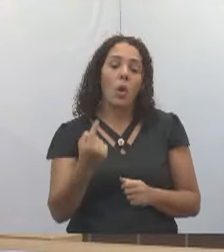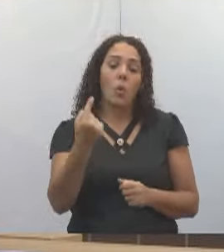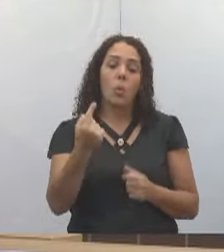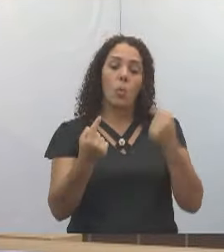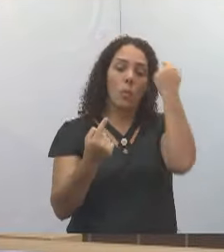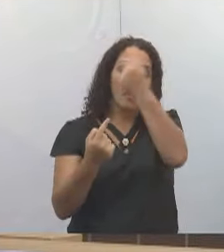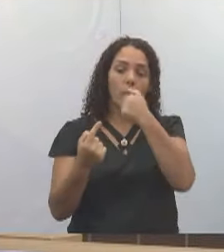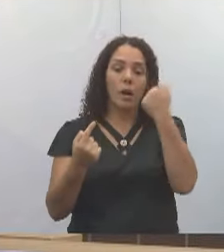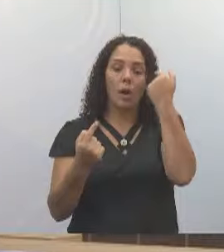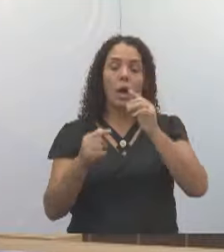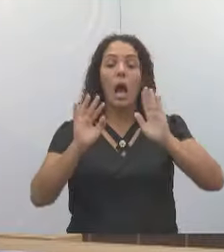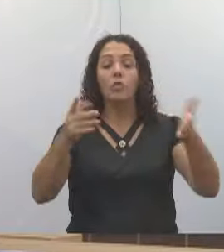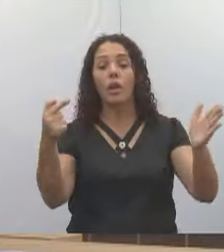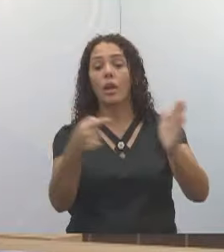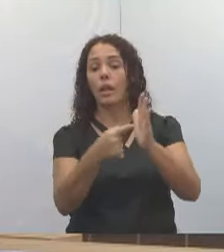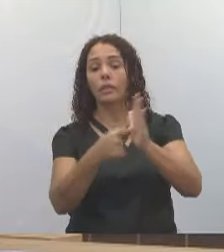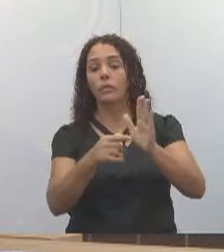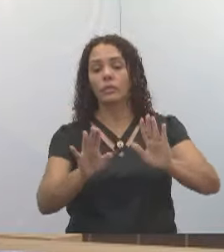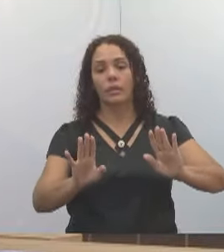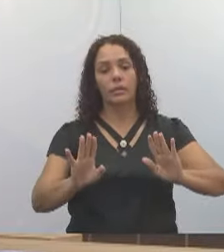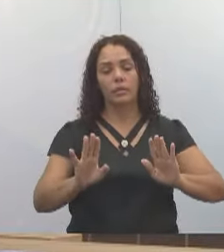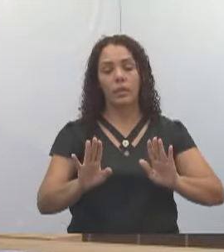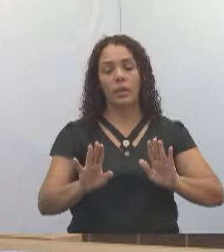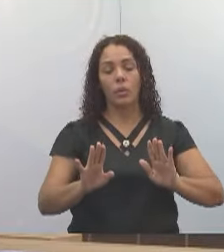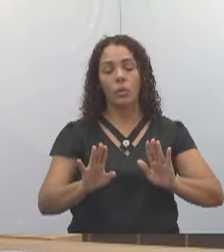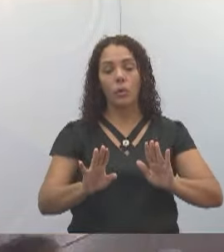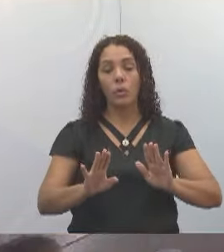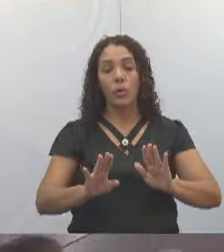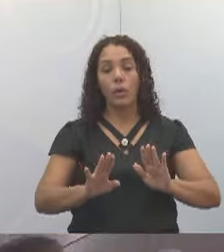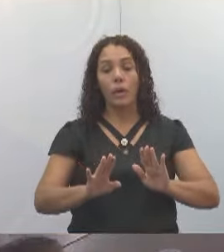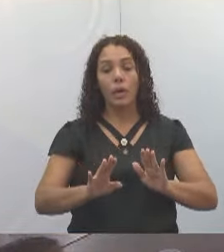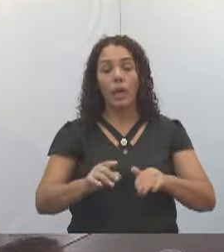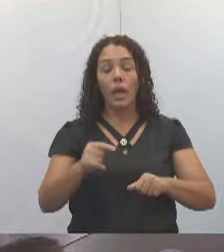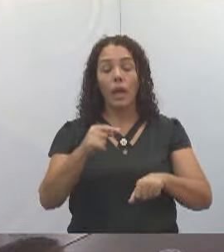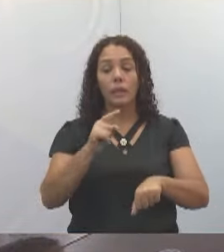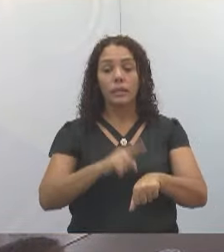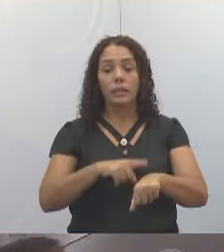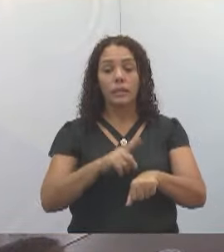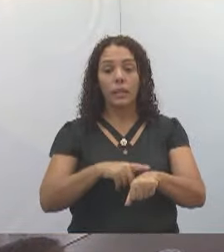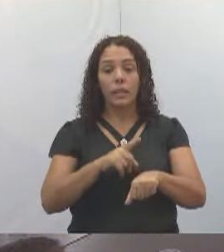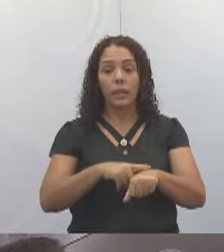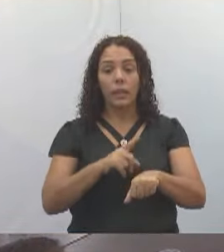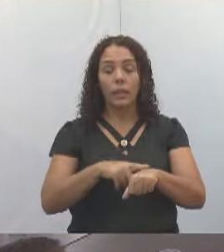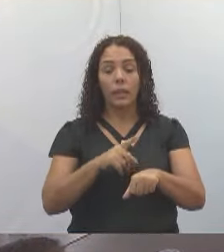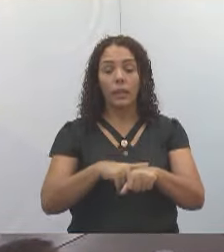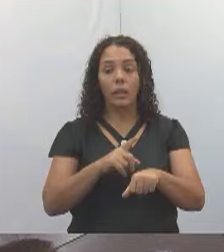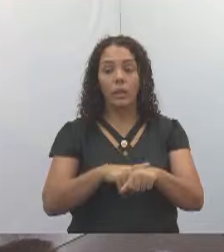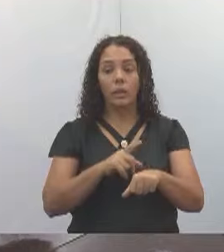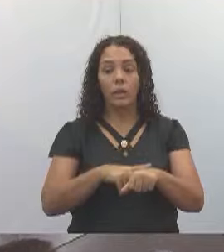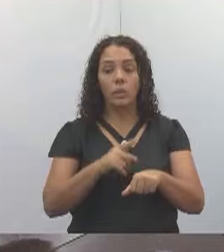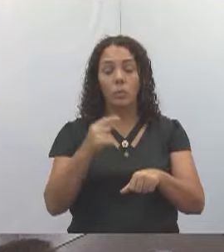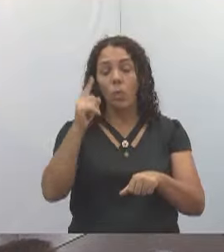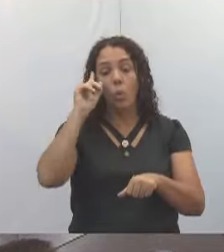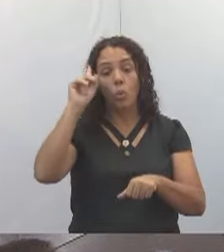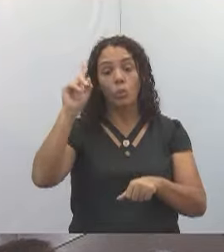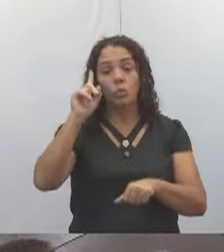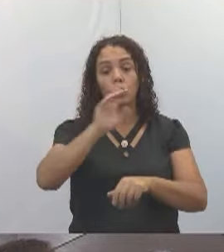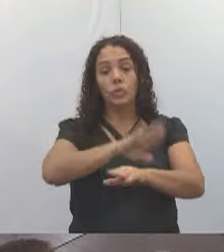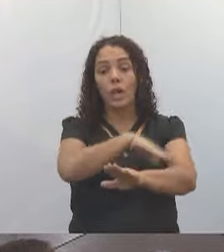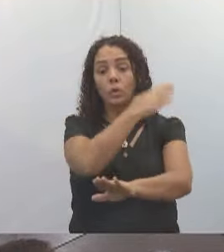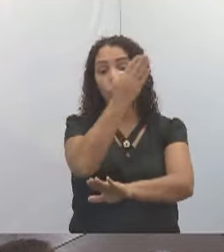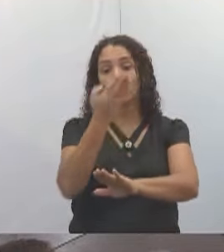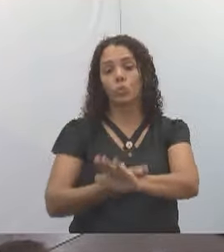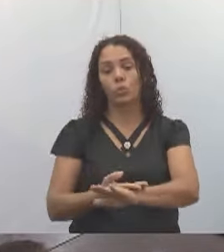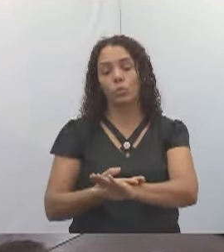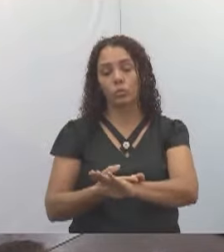denunciar. Sim. Então, a lei é clara, não pode morar na sacada sem ter o direito de ir e vir. Mas se chegou uma visita, deixou uma... É que nem corrente, não